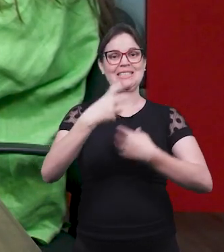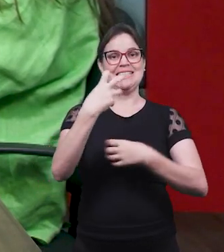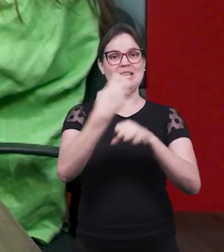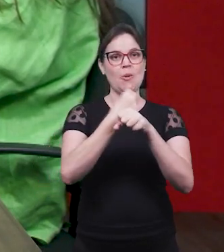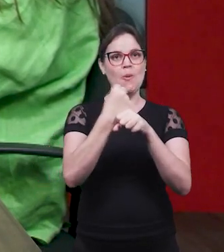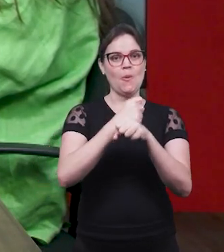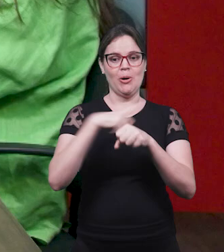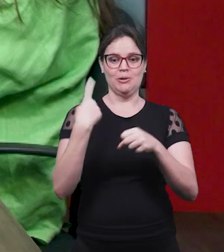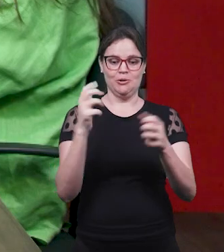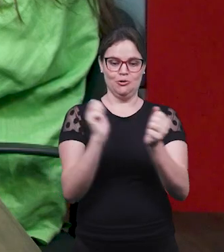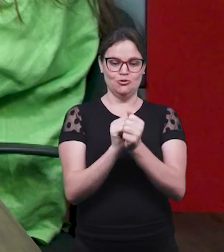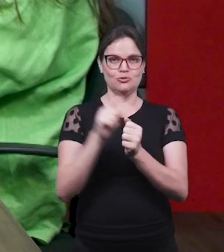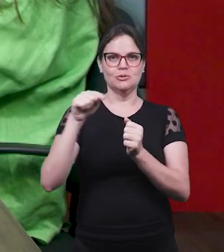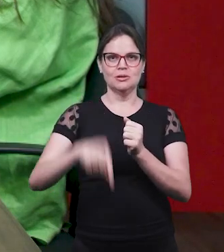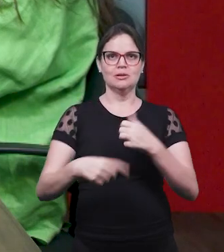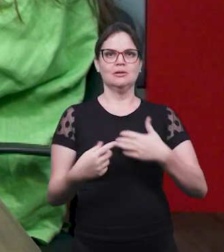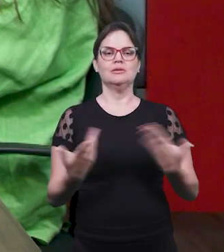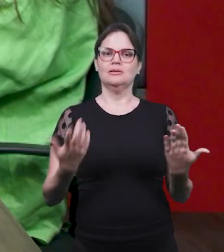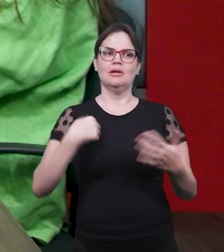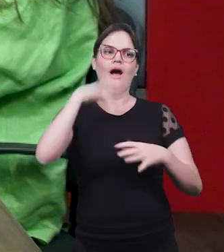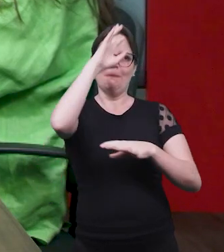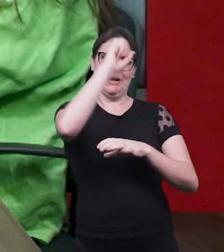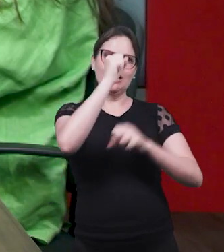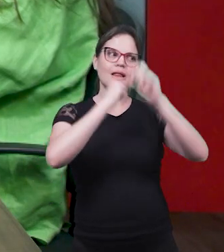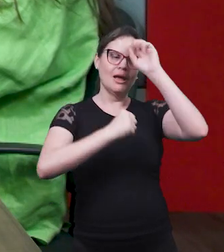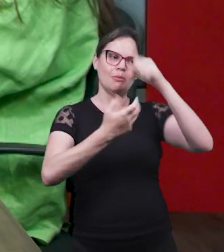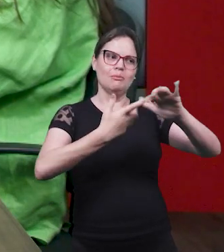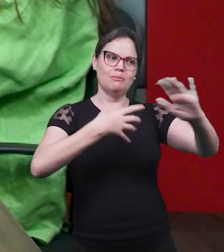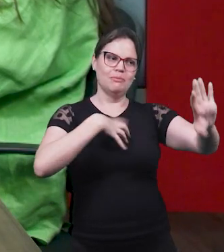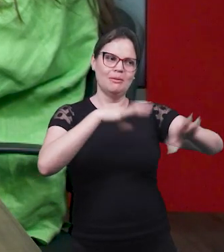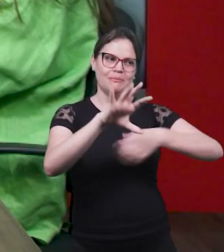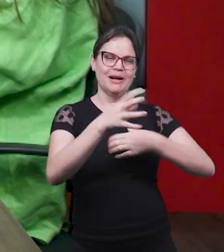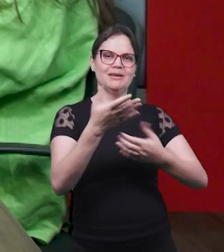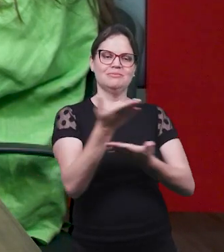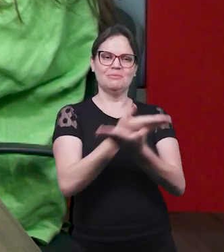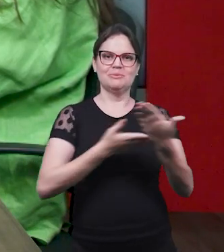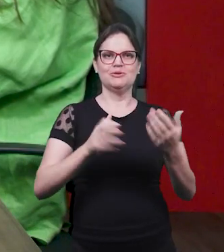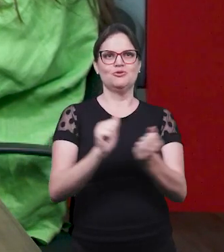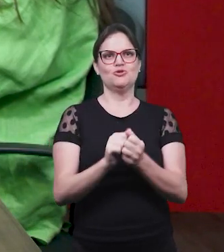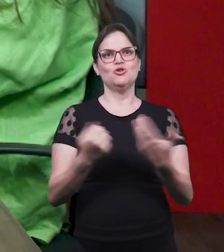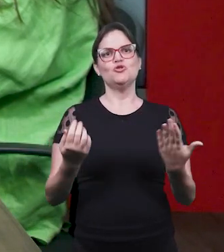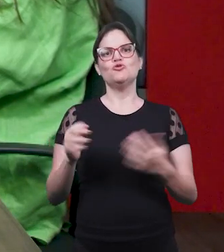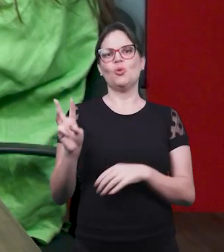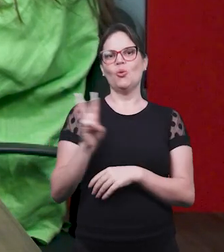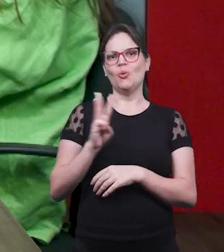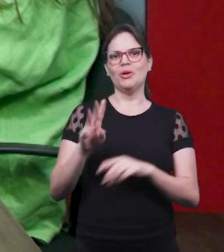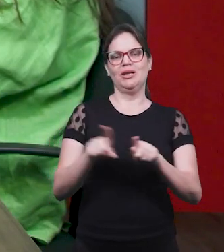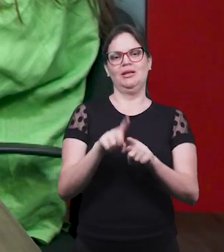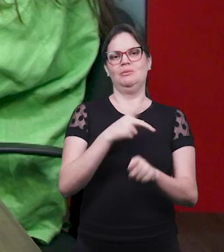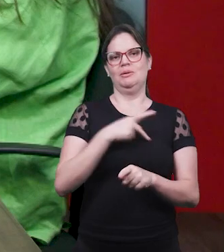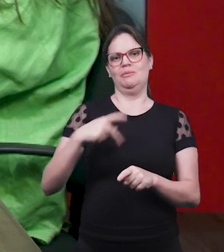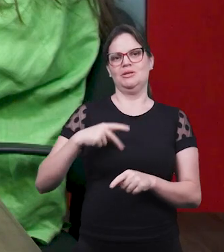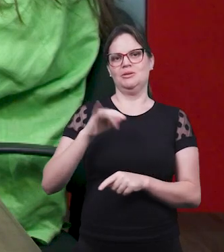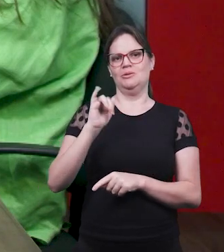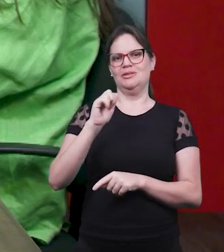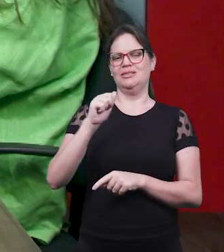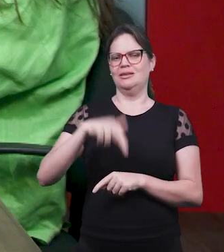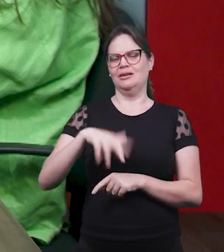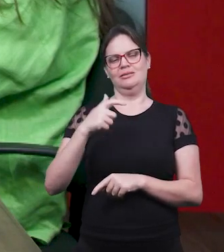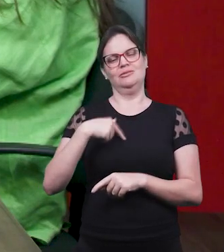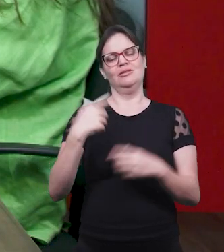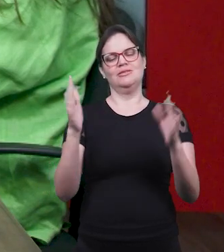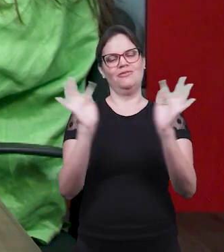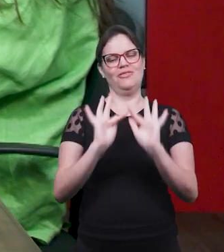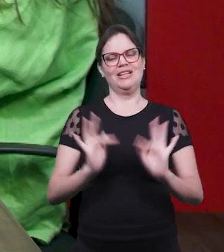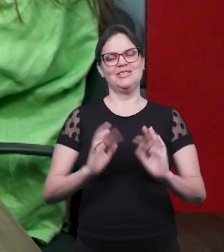anos de trabalho. Temos aprendido juntos, né? O William, pastor Ian, é uma bênção, nós estamos muito honrados e felizes